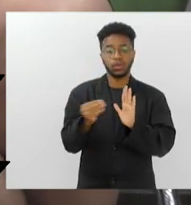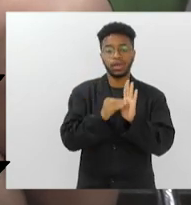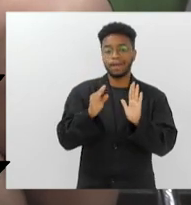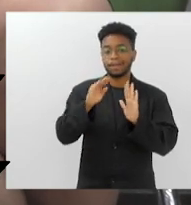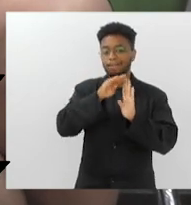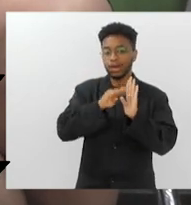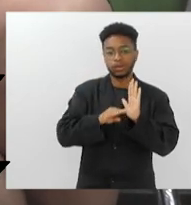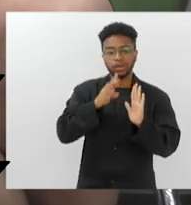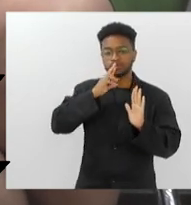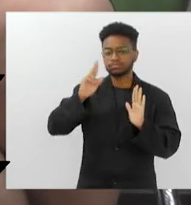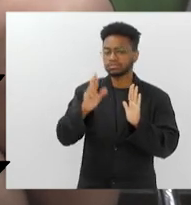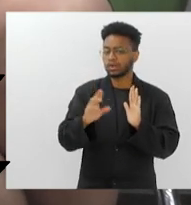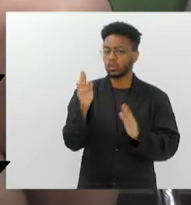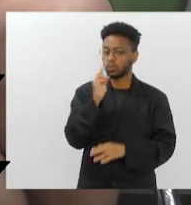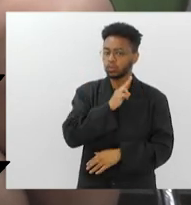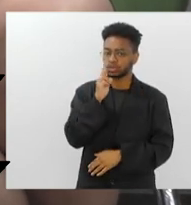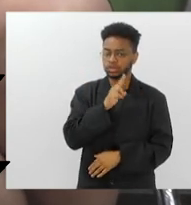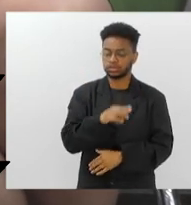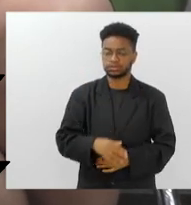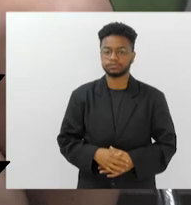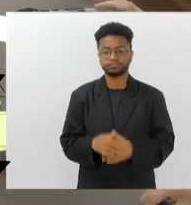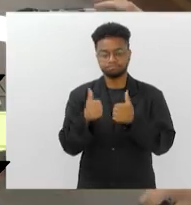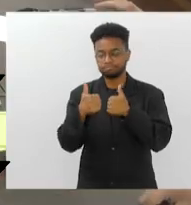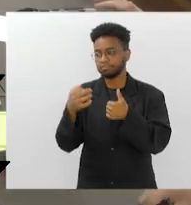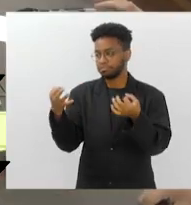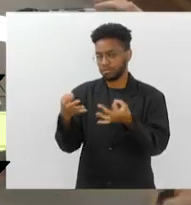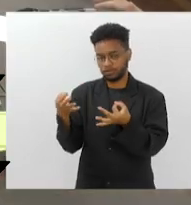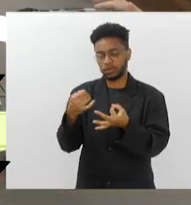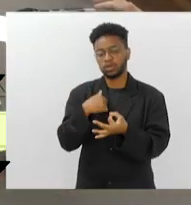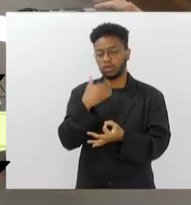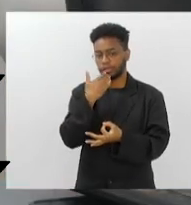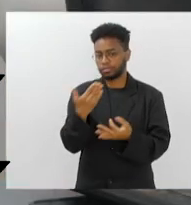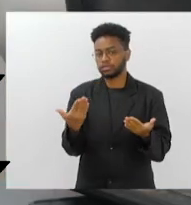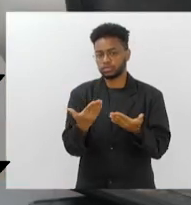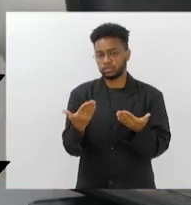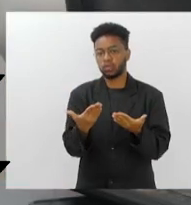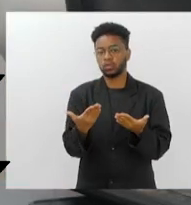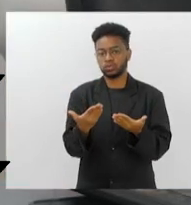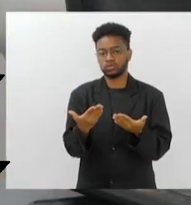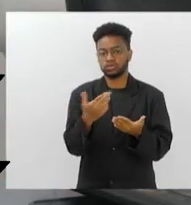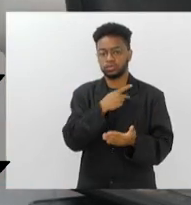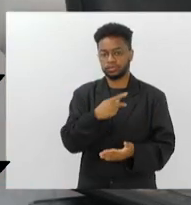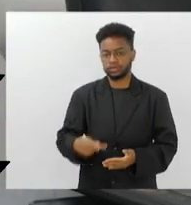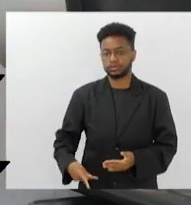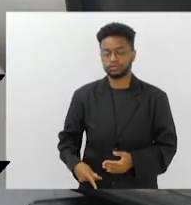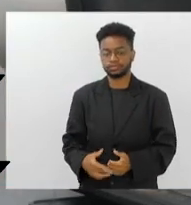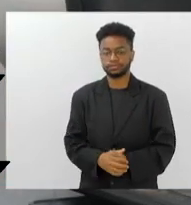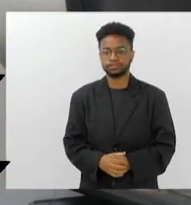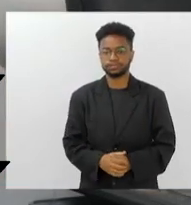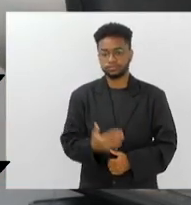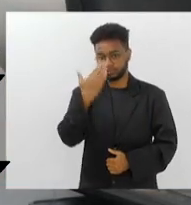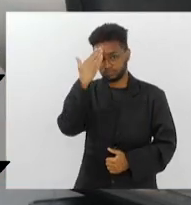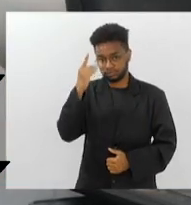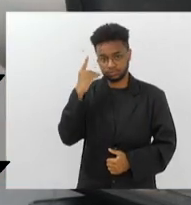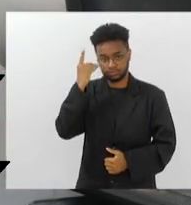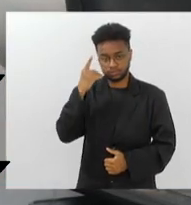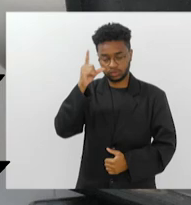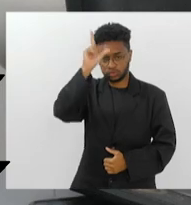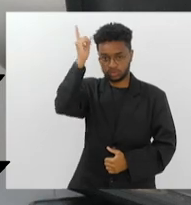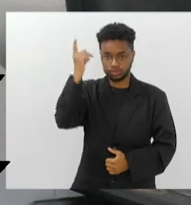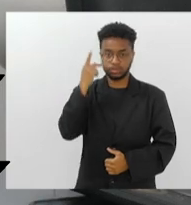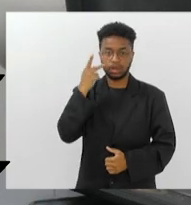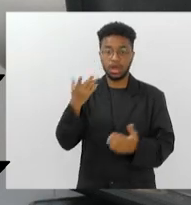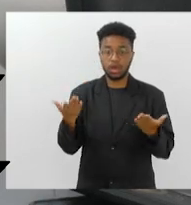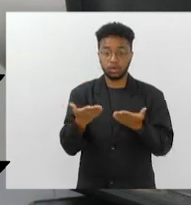imediata faremos isso perfeito fazer hoje uma questão de ordem lá o presidente em plenário Obrigado Deputado Luis Paulo